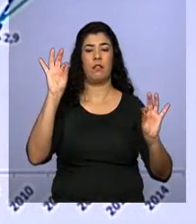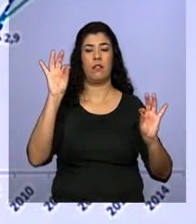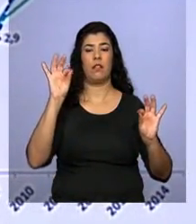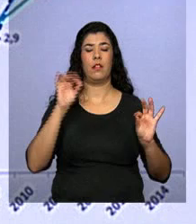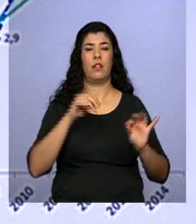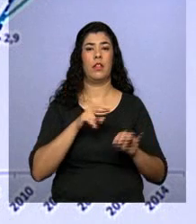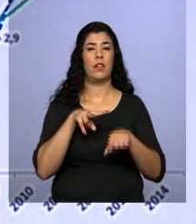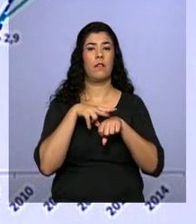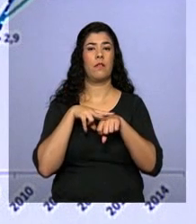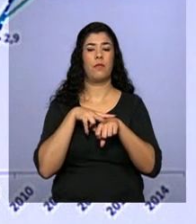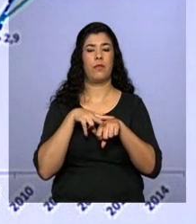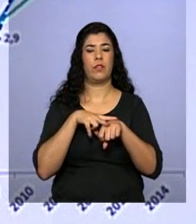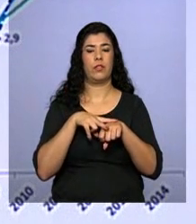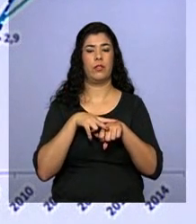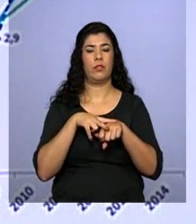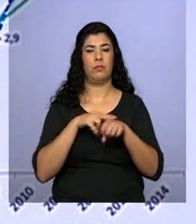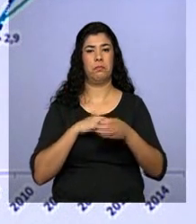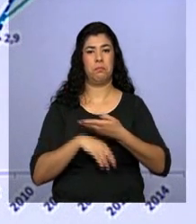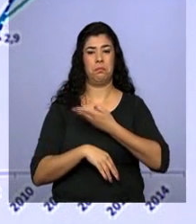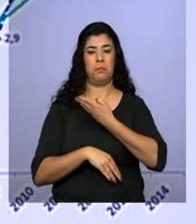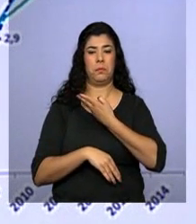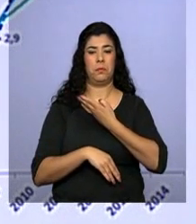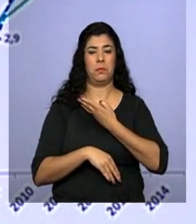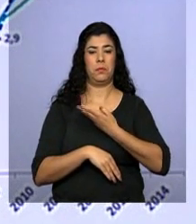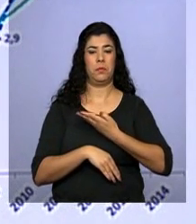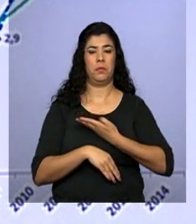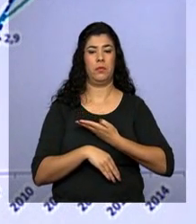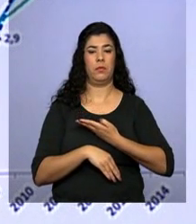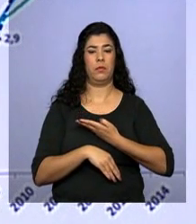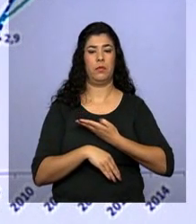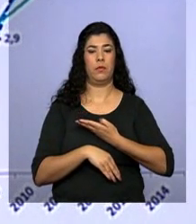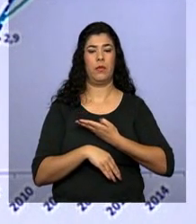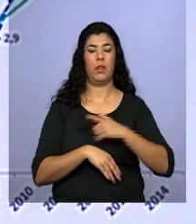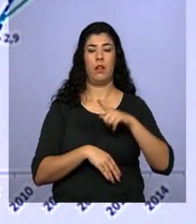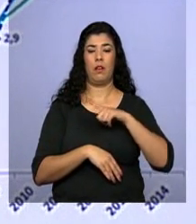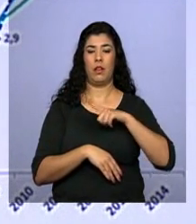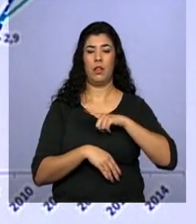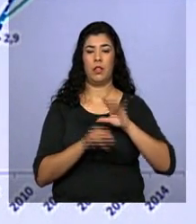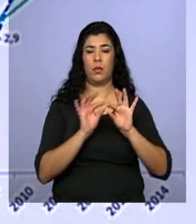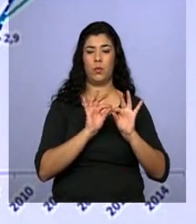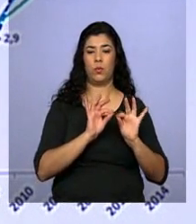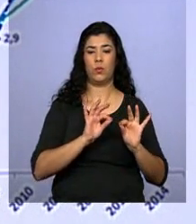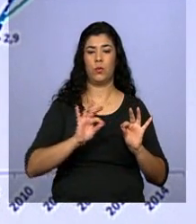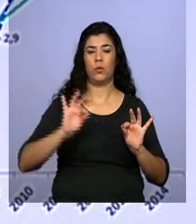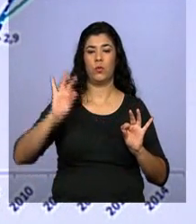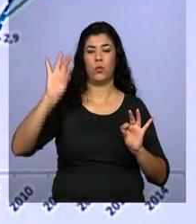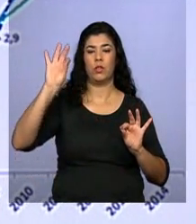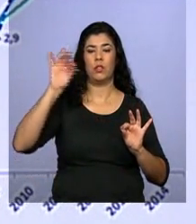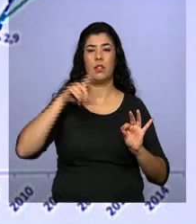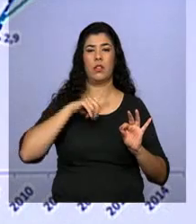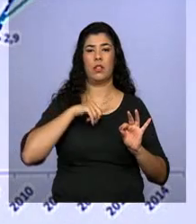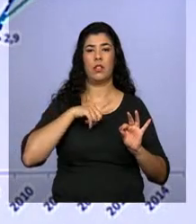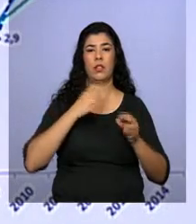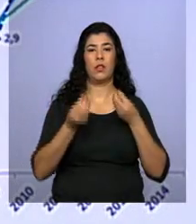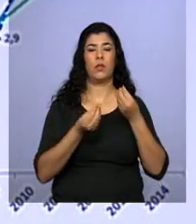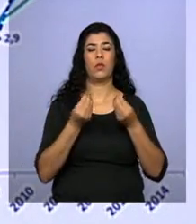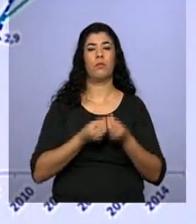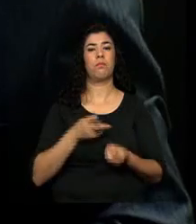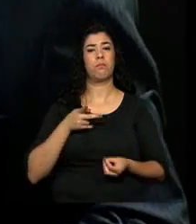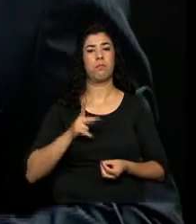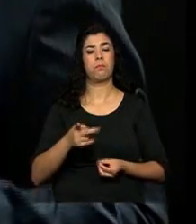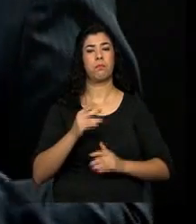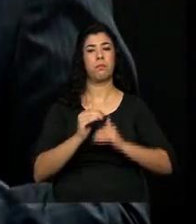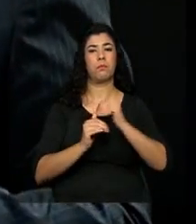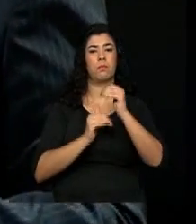comportamento e ele se dá efetivamente com crescimento aqui é uma grande tendência então a linha de tendência é que cada vez